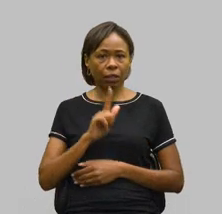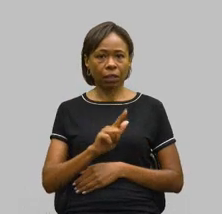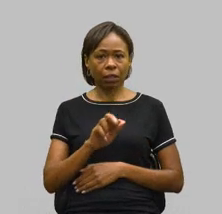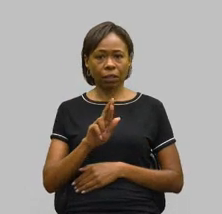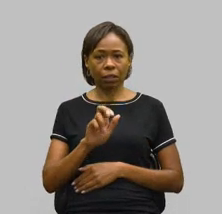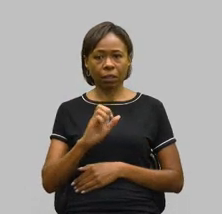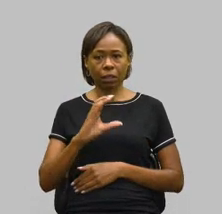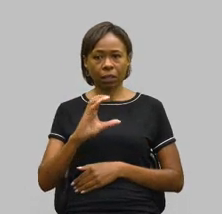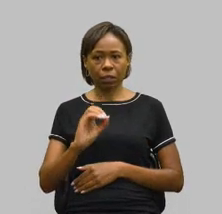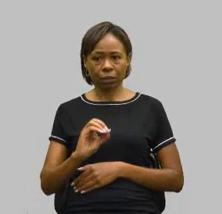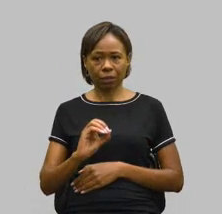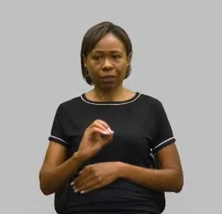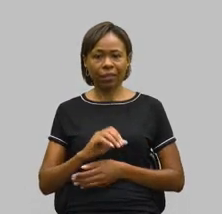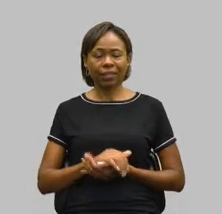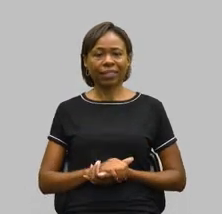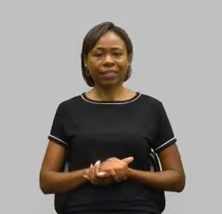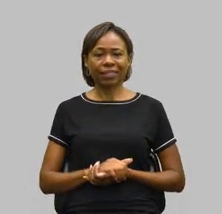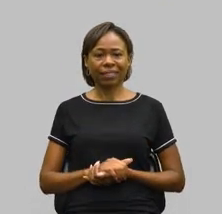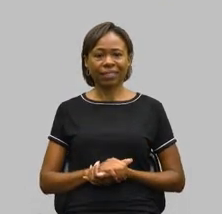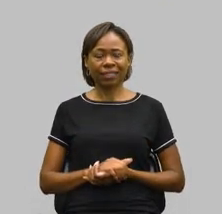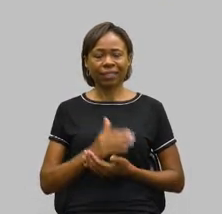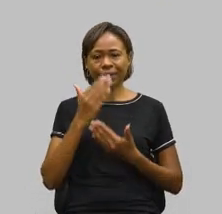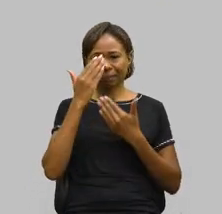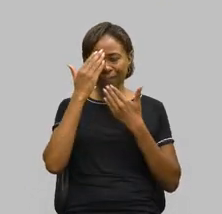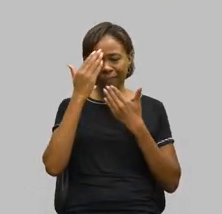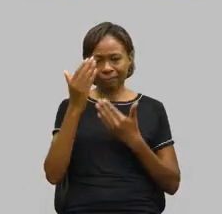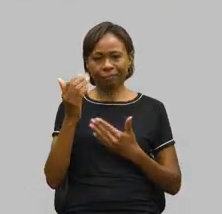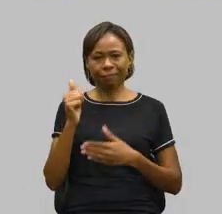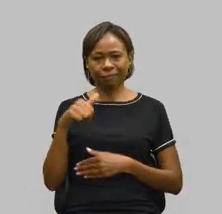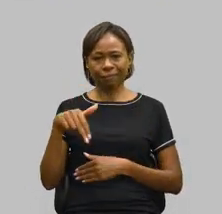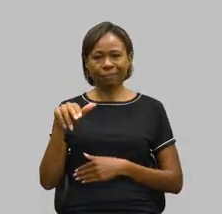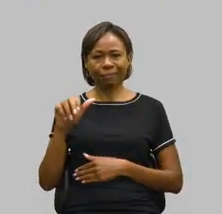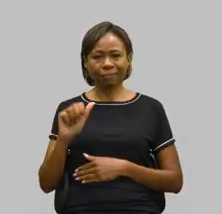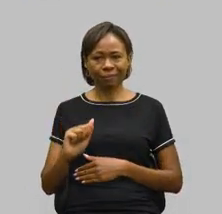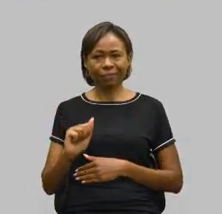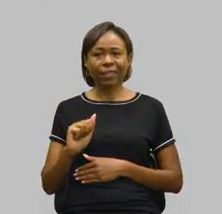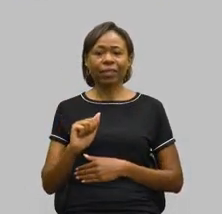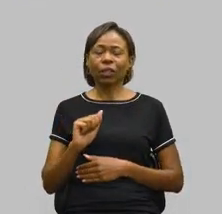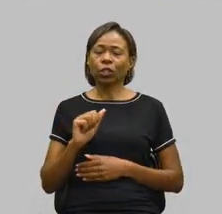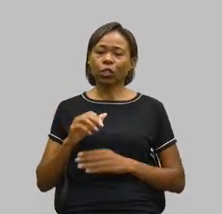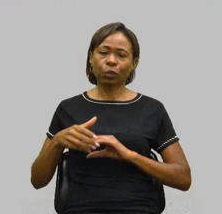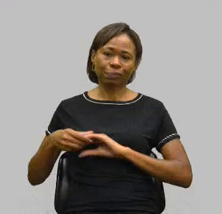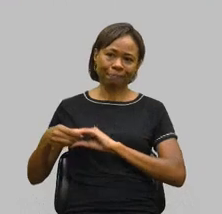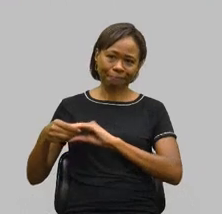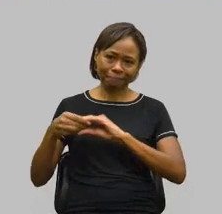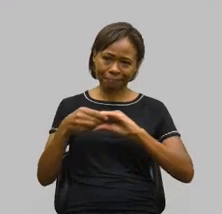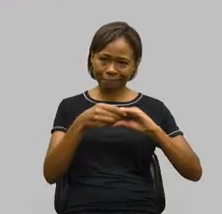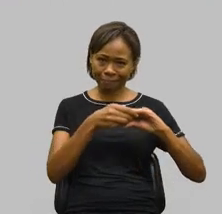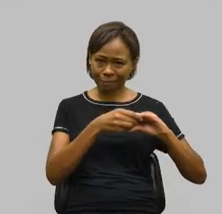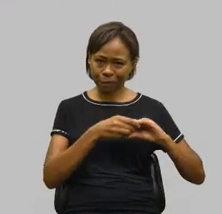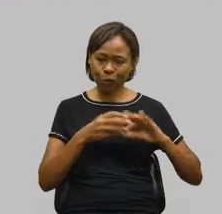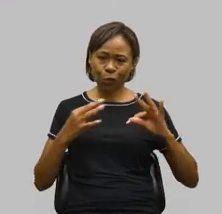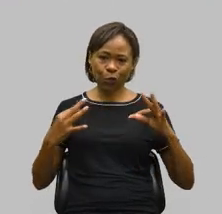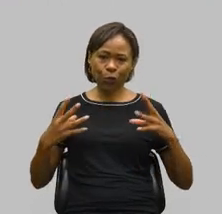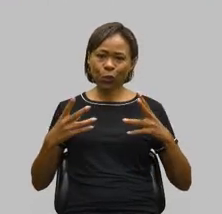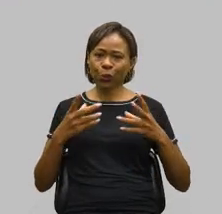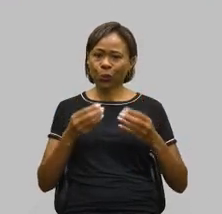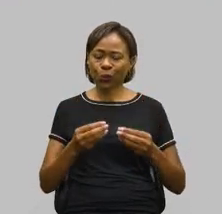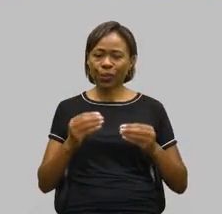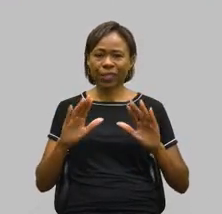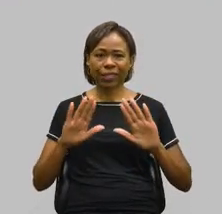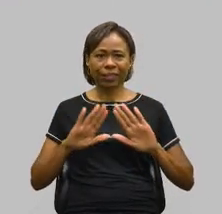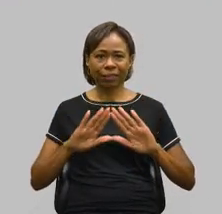fundação Obrigado Presidente Ana Paula cumprimento os demais colegas da